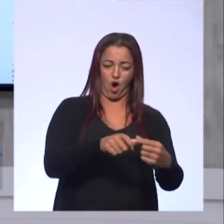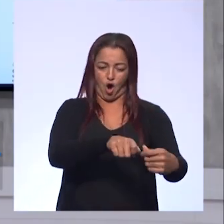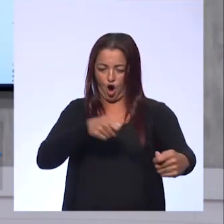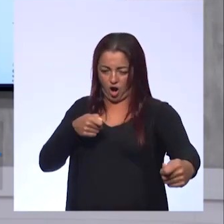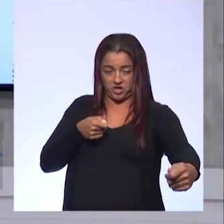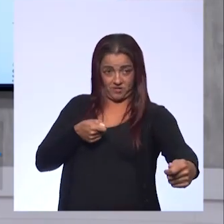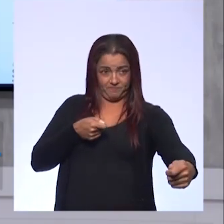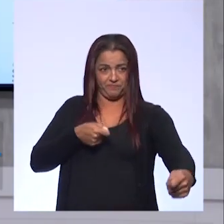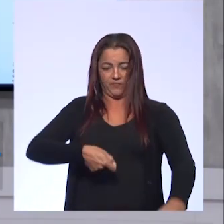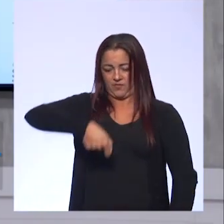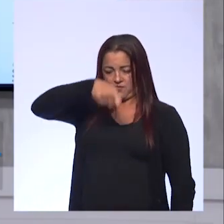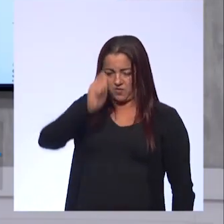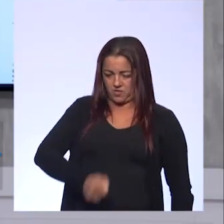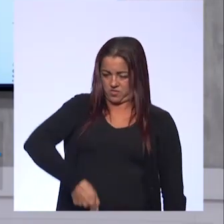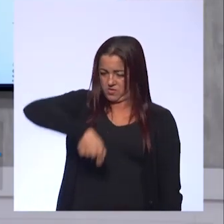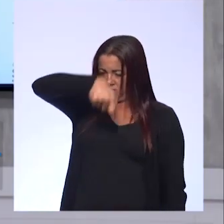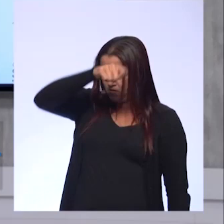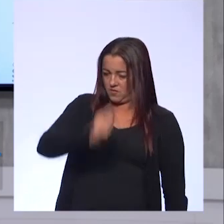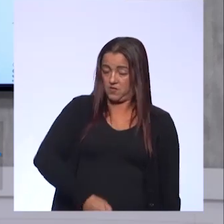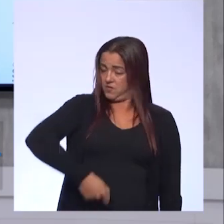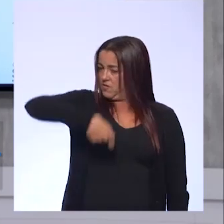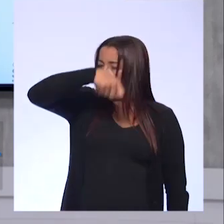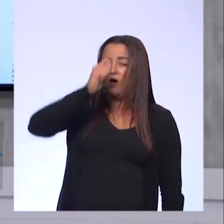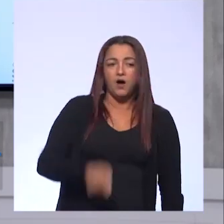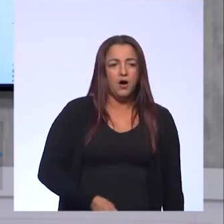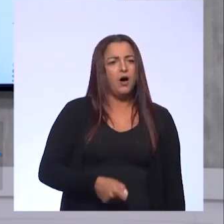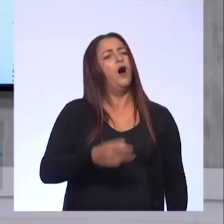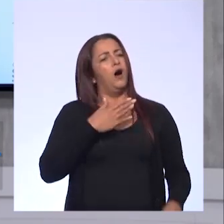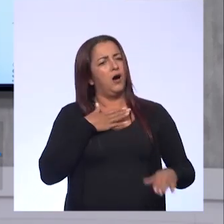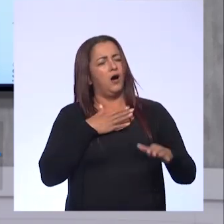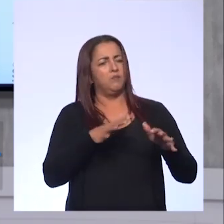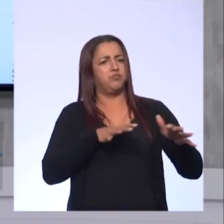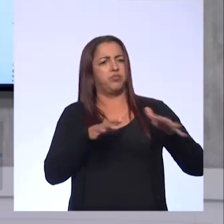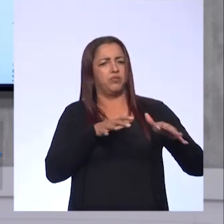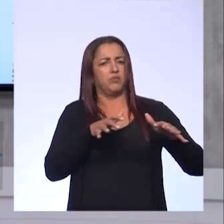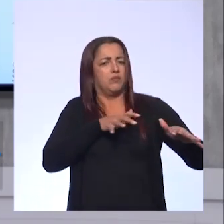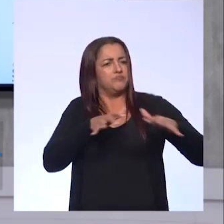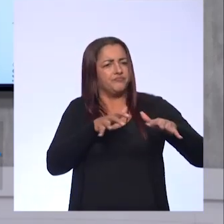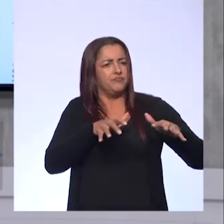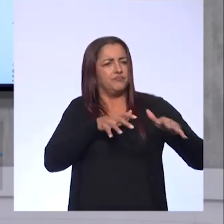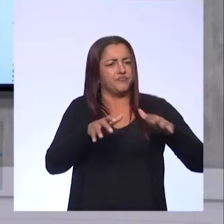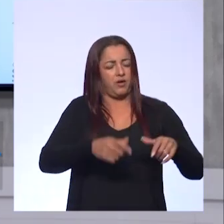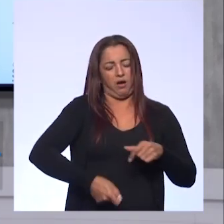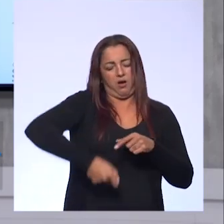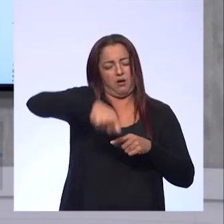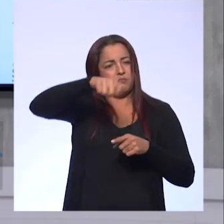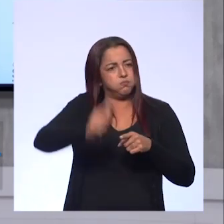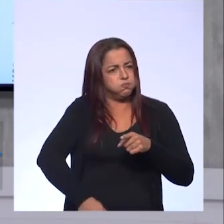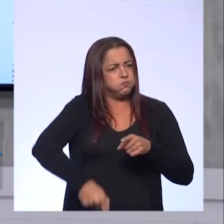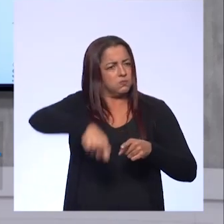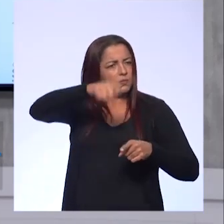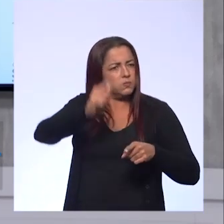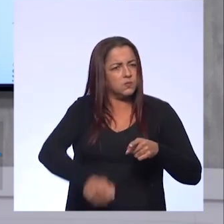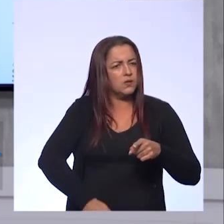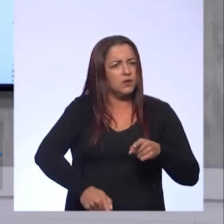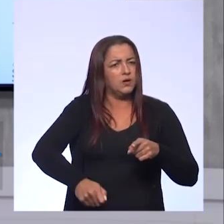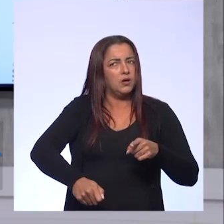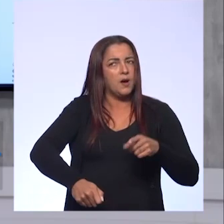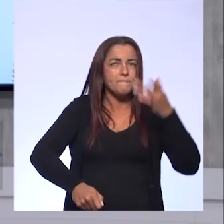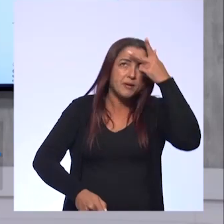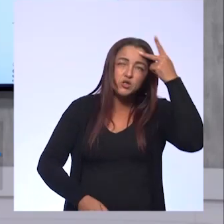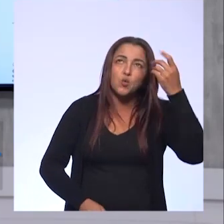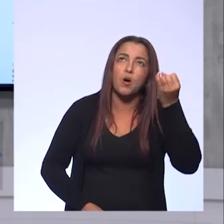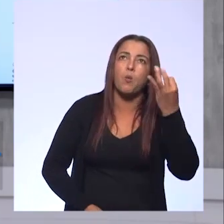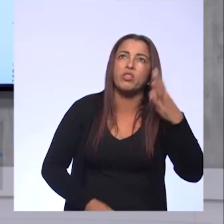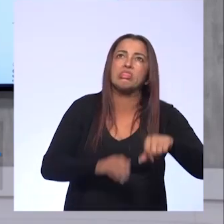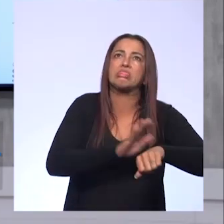movimentar a minha mão eu vou fazer vibrações imagina que o começa a vibrar a minha mão para cima e para baixo e alguém